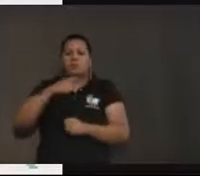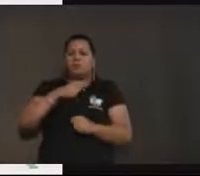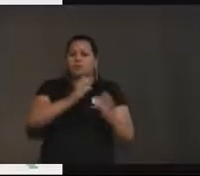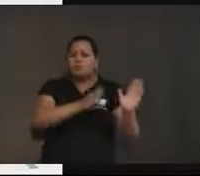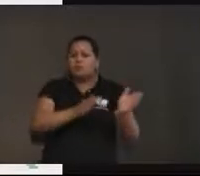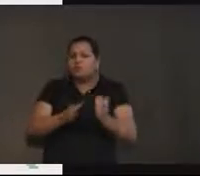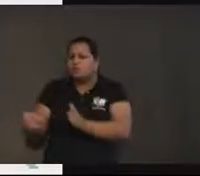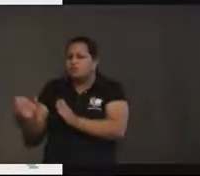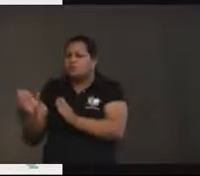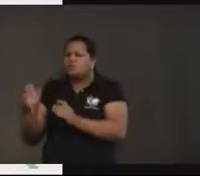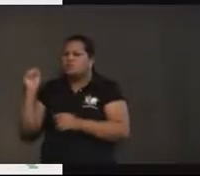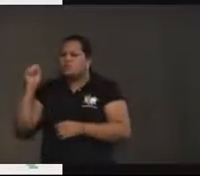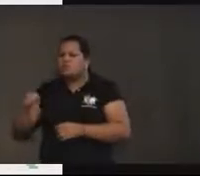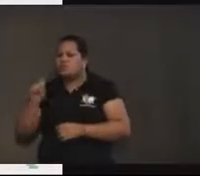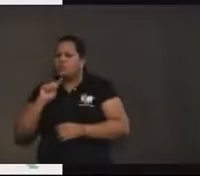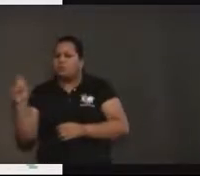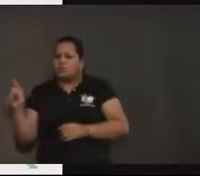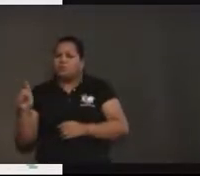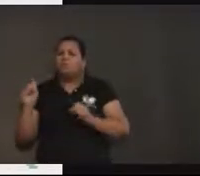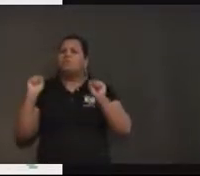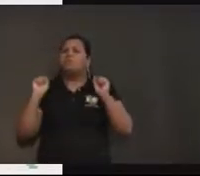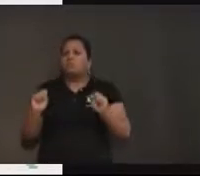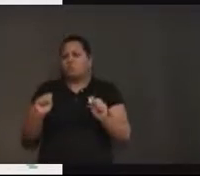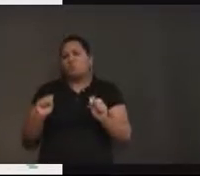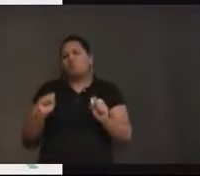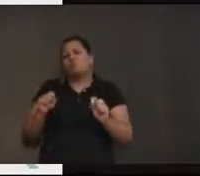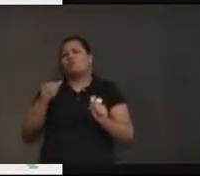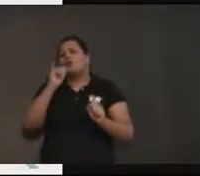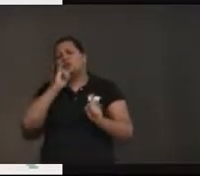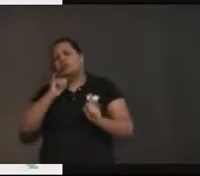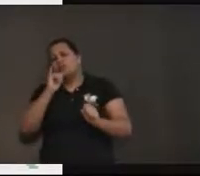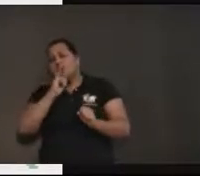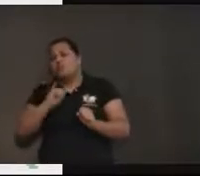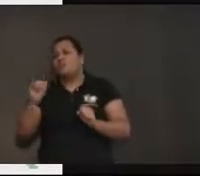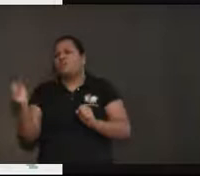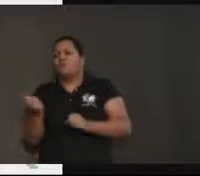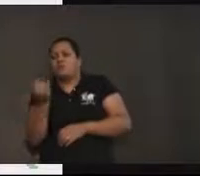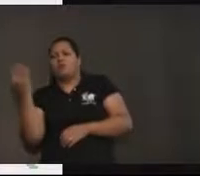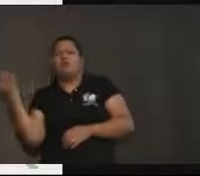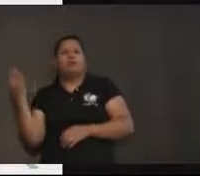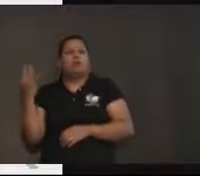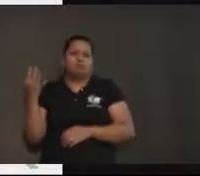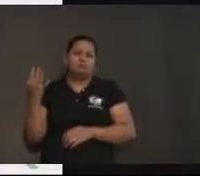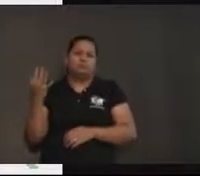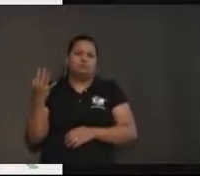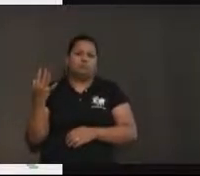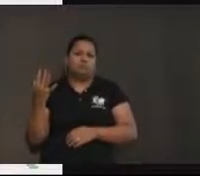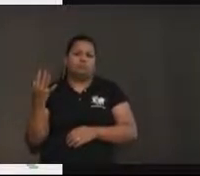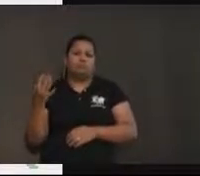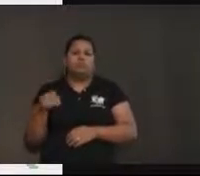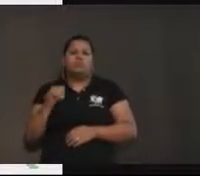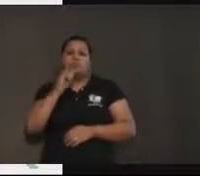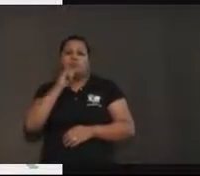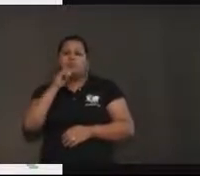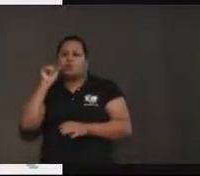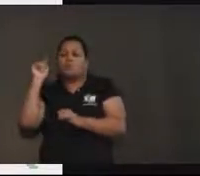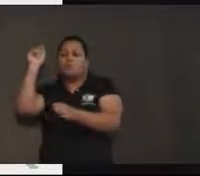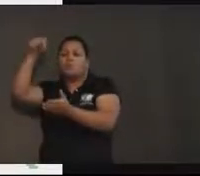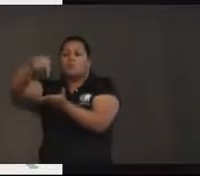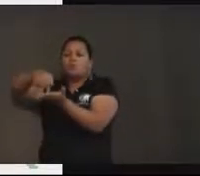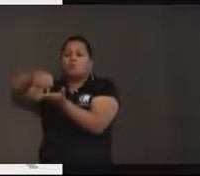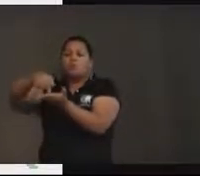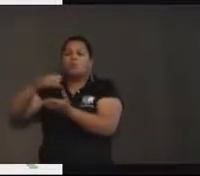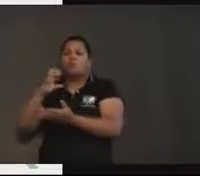e para dar os exemplos a gente tem uma infinidade exemplos em que aquela bela candidata para ponto crítico termina